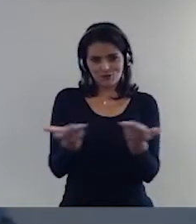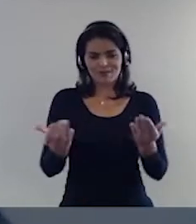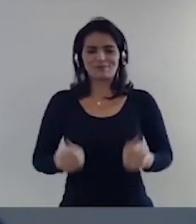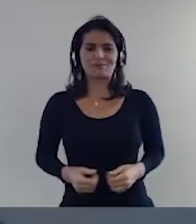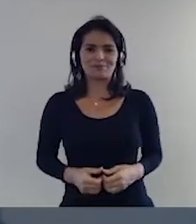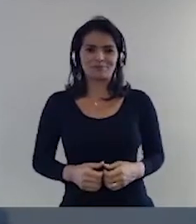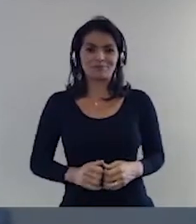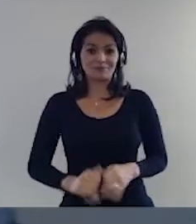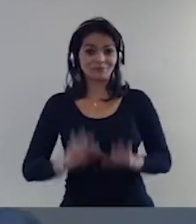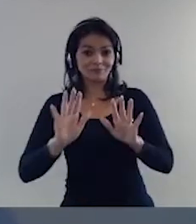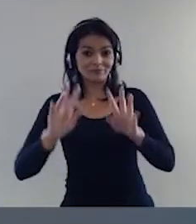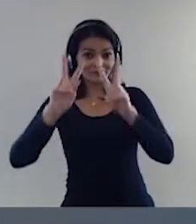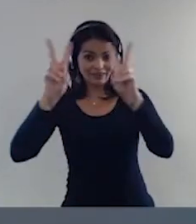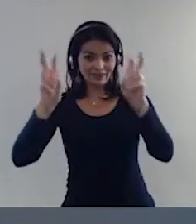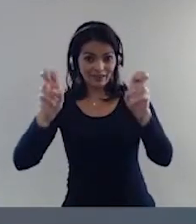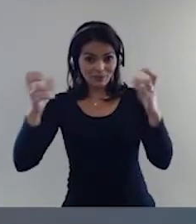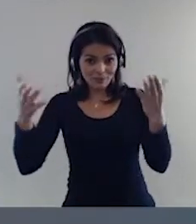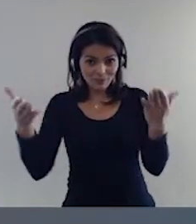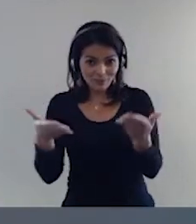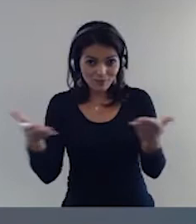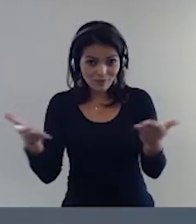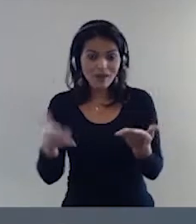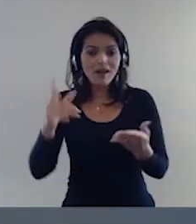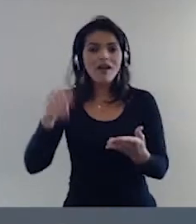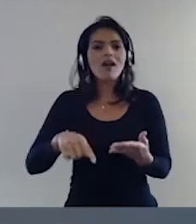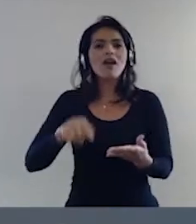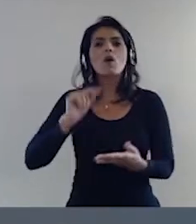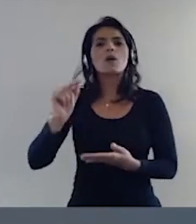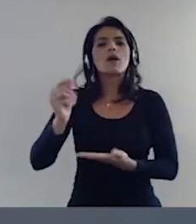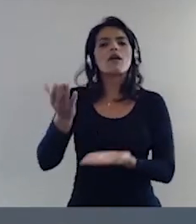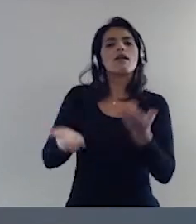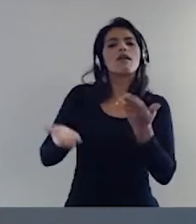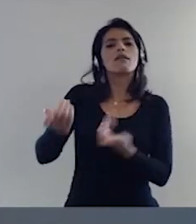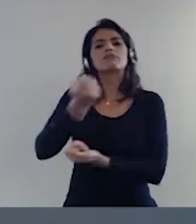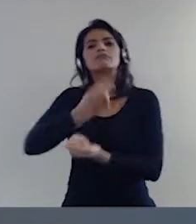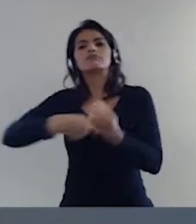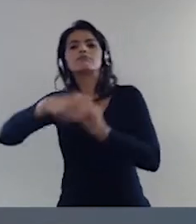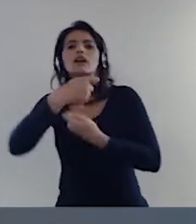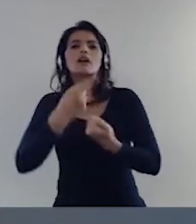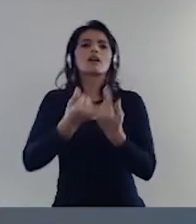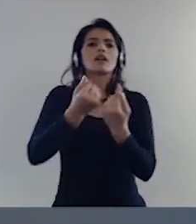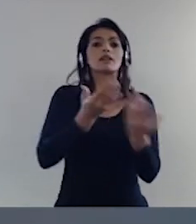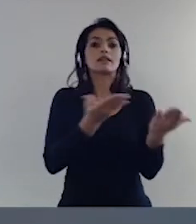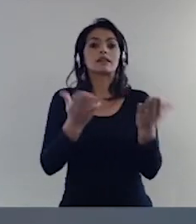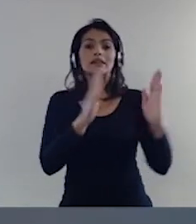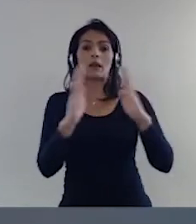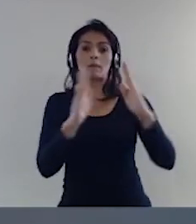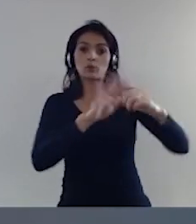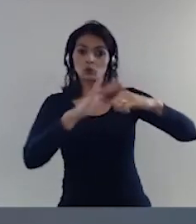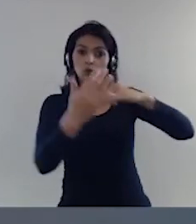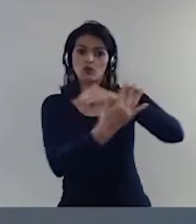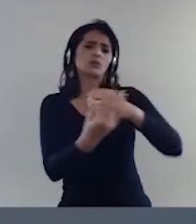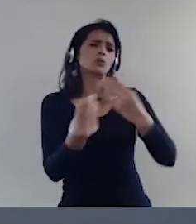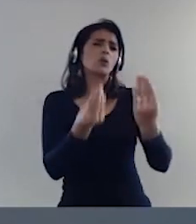bem, o tema do nosso painel é o reequilíbrio econômico em tempos de Covid-19.